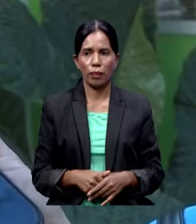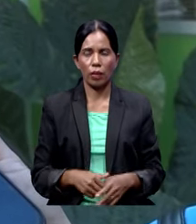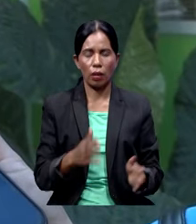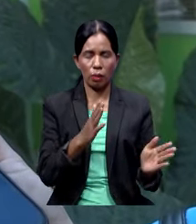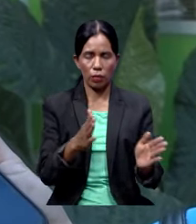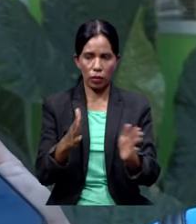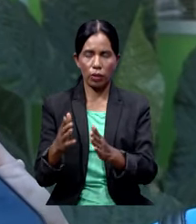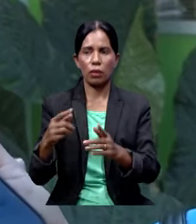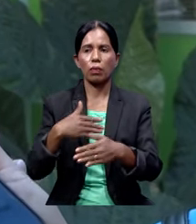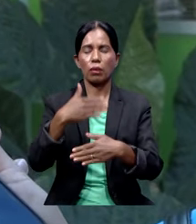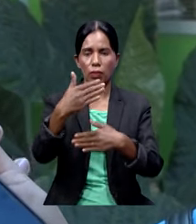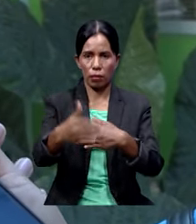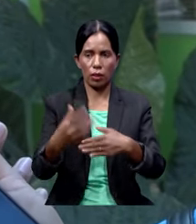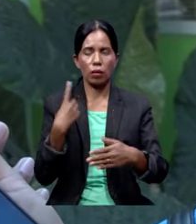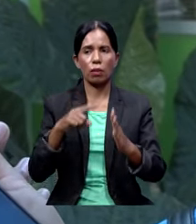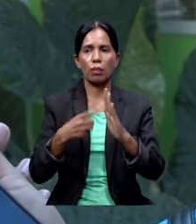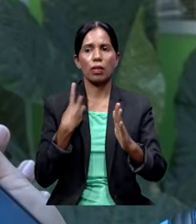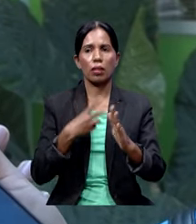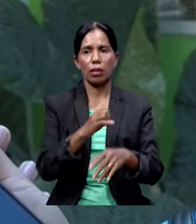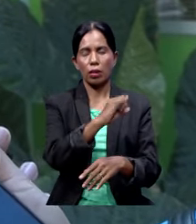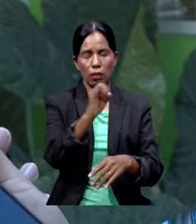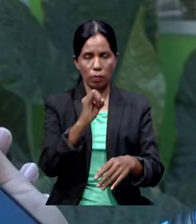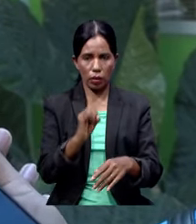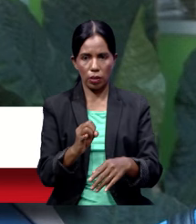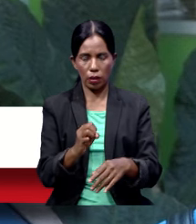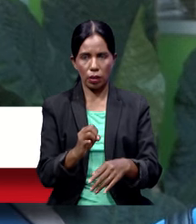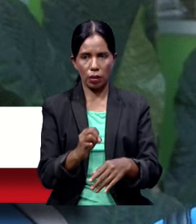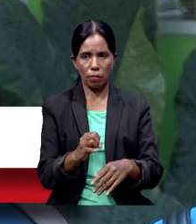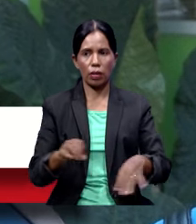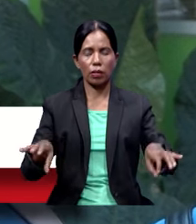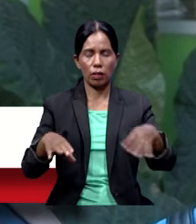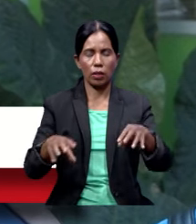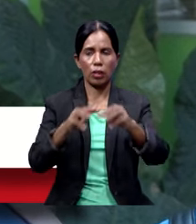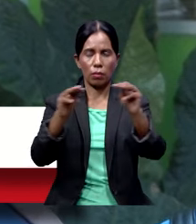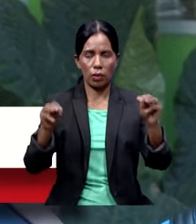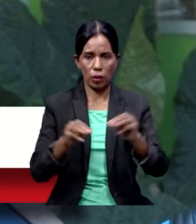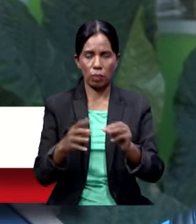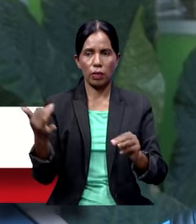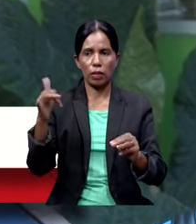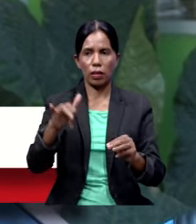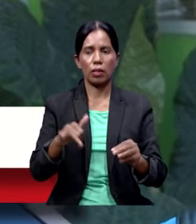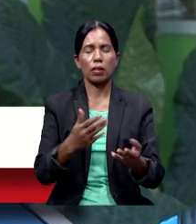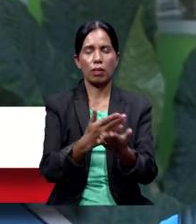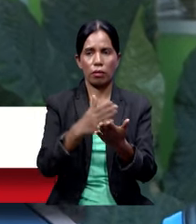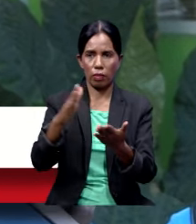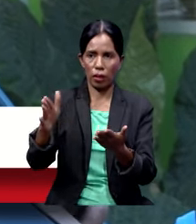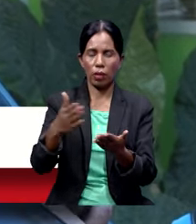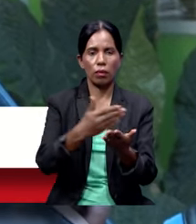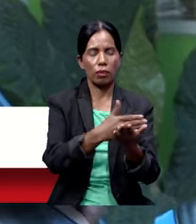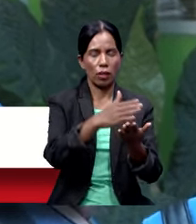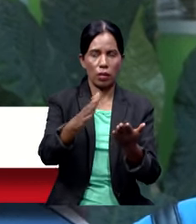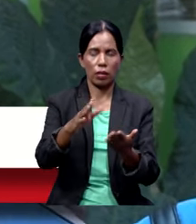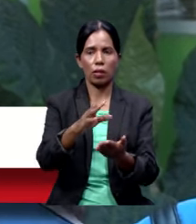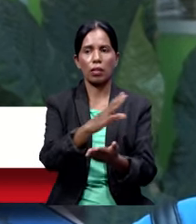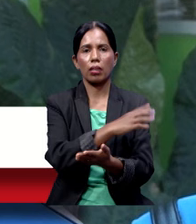ohin itahahutan intervisa profissional ba serviço municipal. Serviço municipal maka tseifa ba Centro